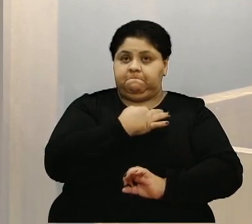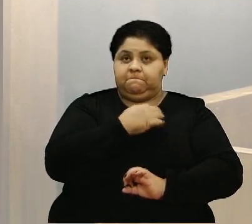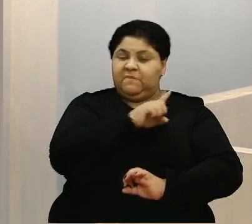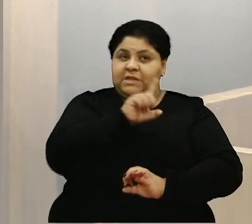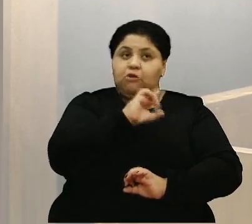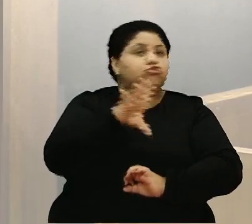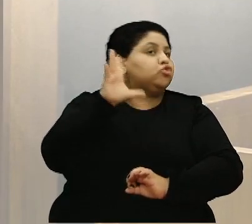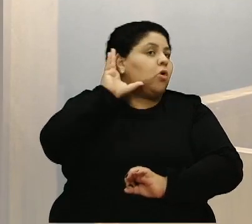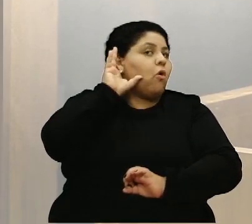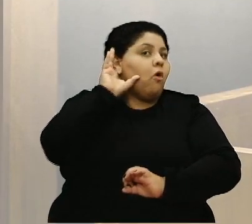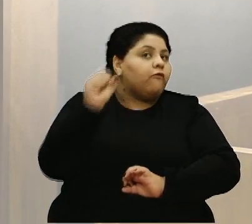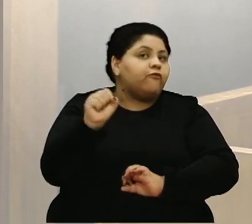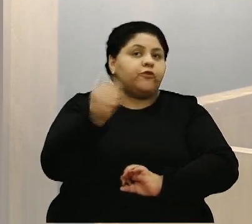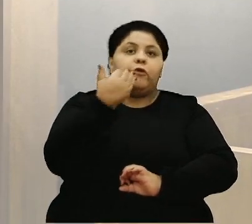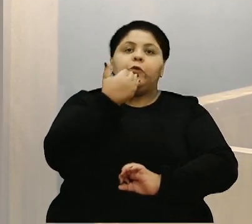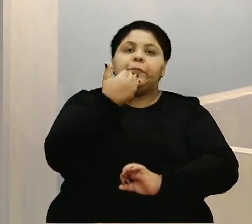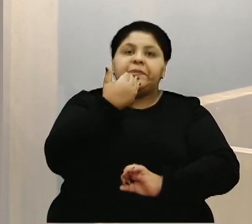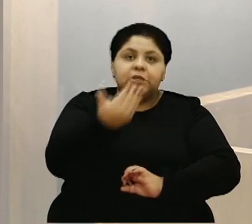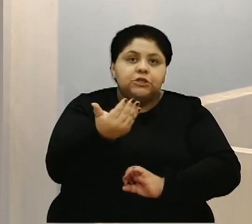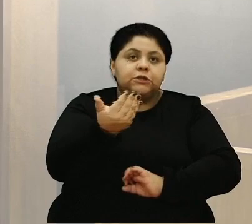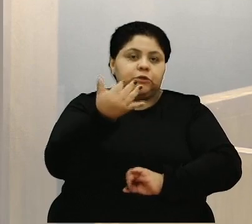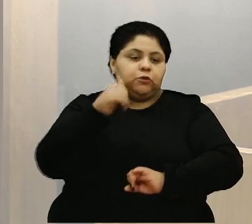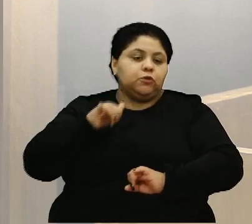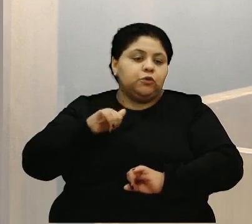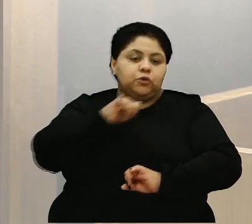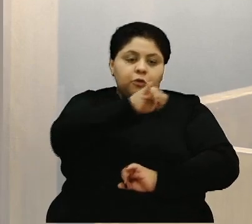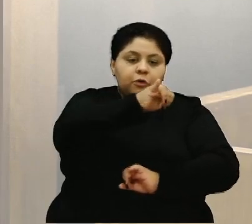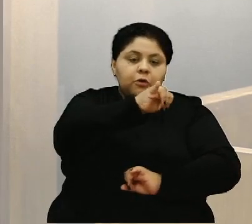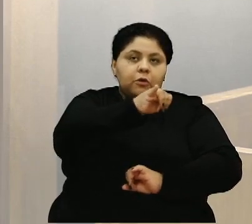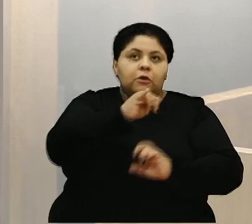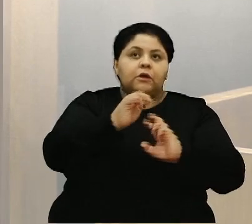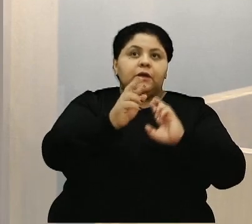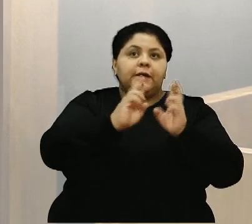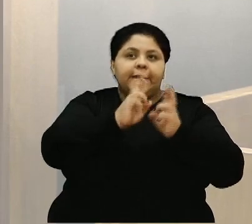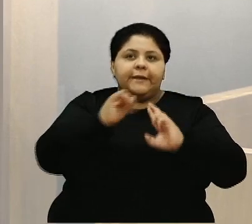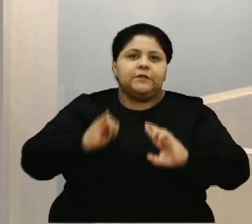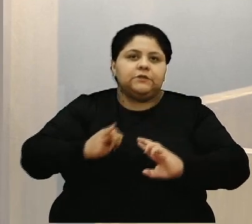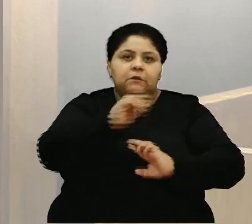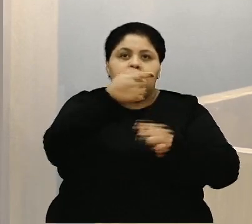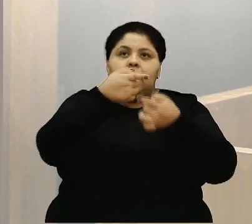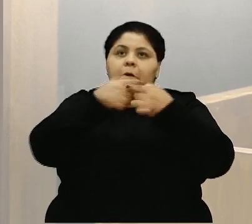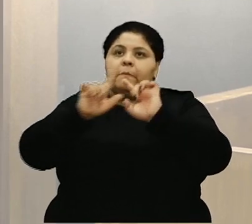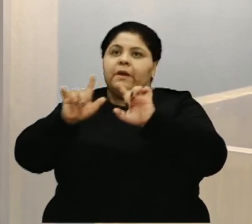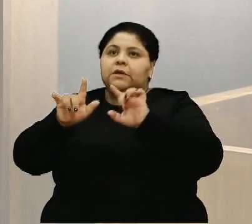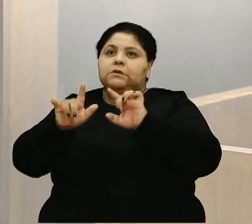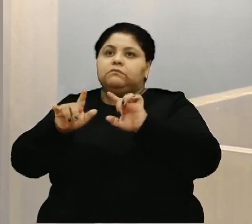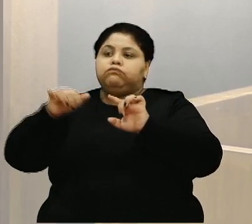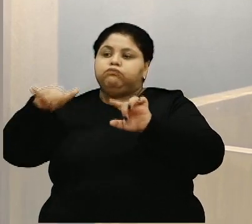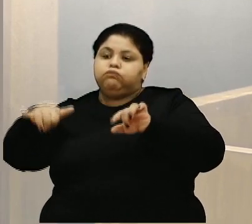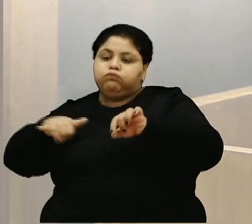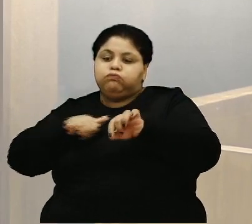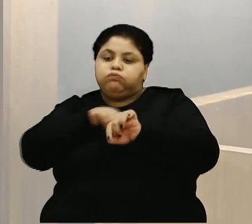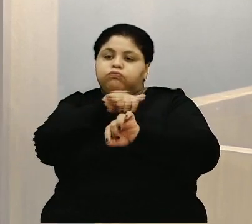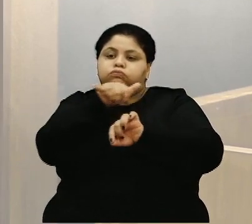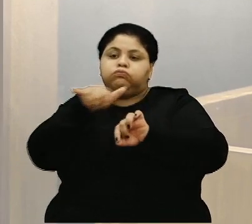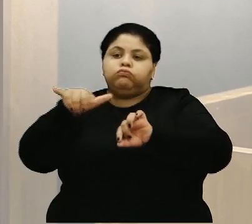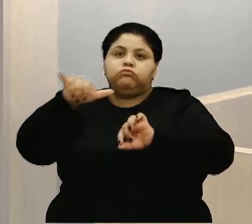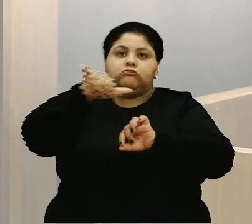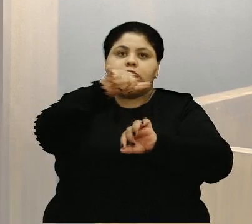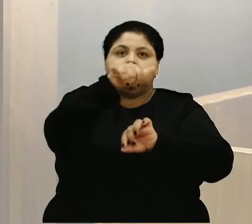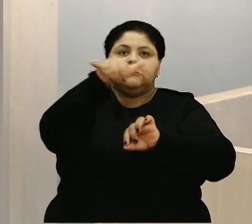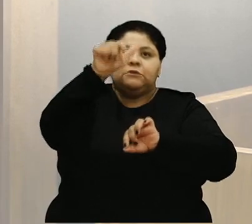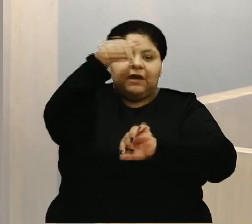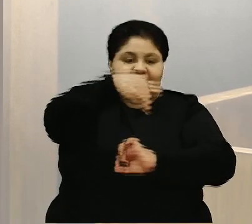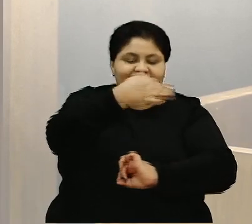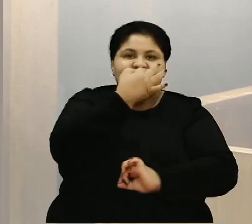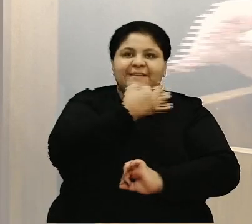ouvir o nosso apelo em relação ao aeroporto, mas sobrevoar a cidade e ir em pontos estratégicos de desastre